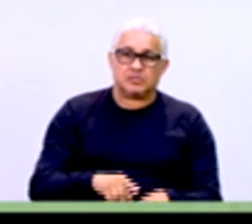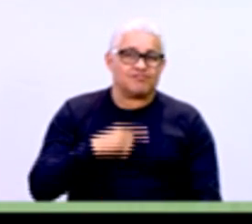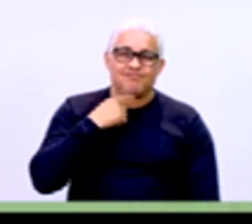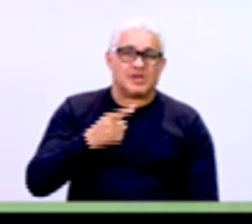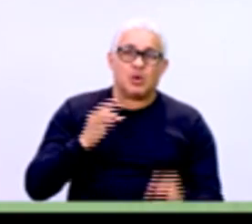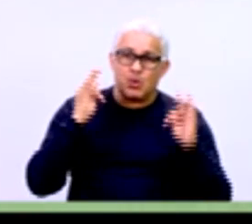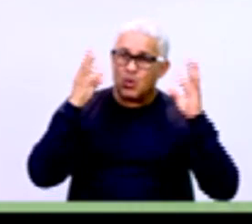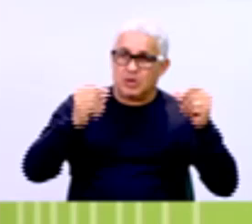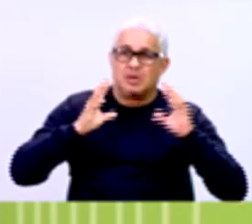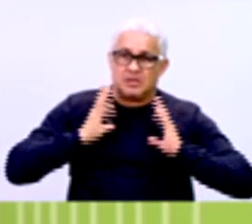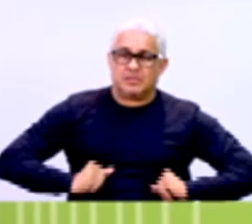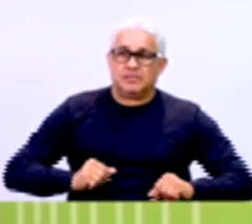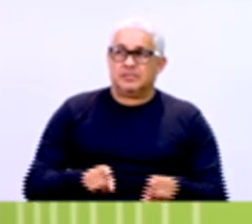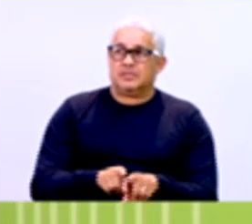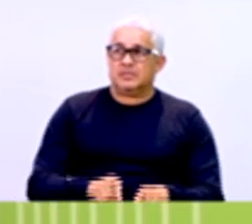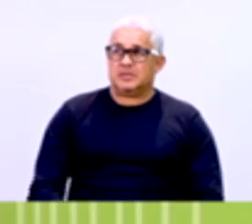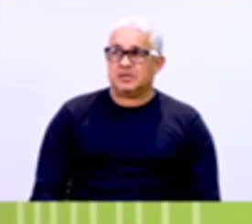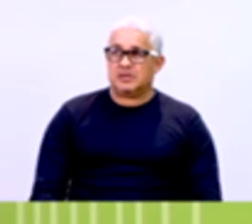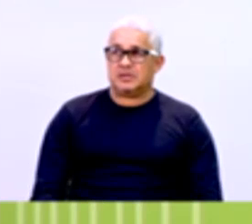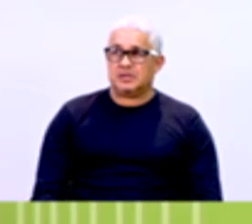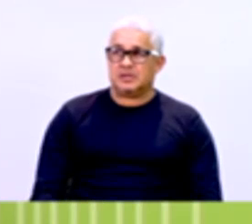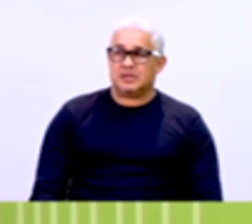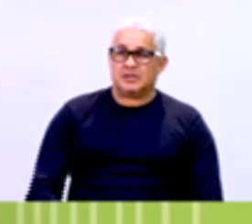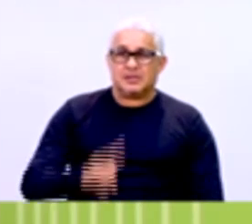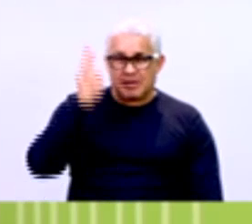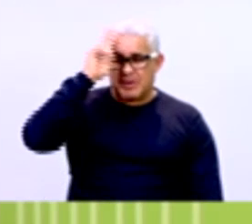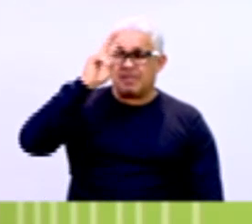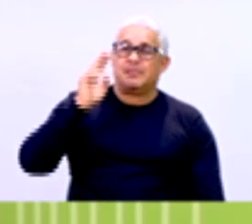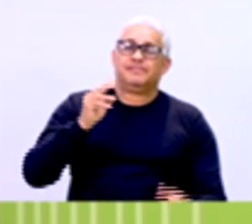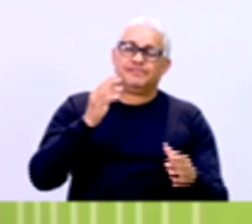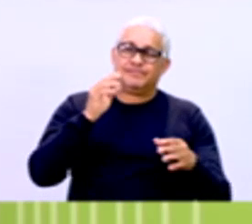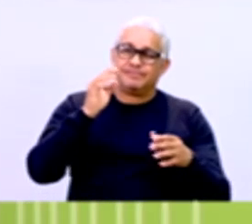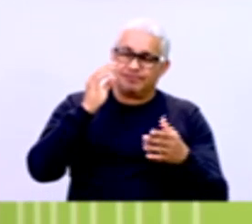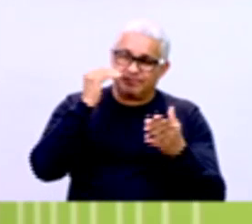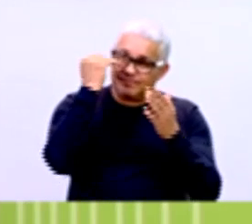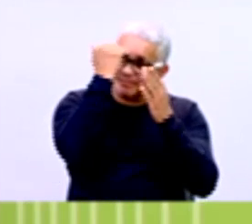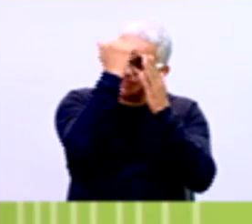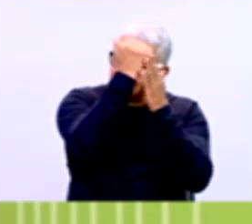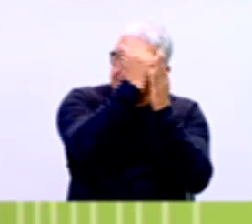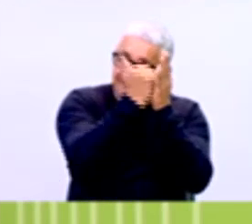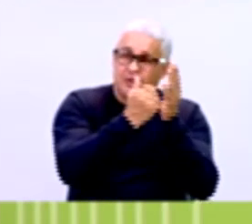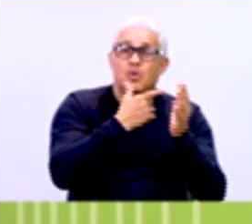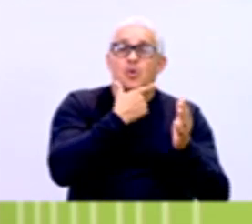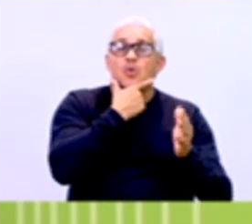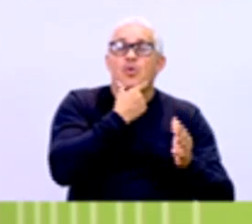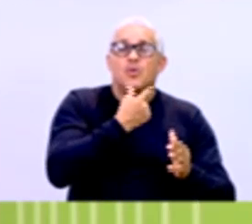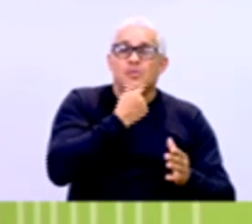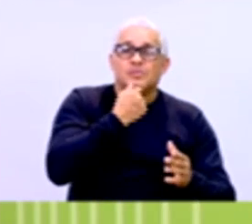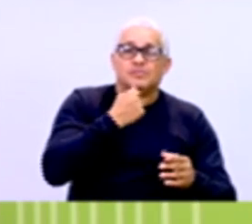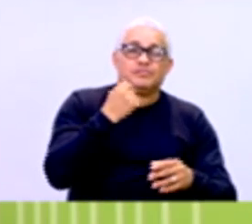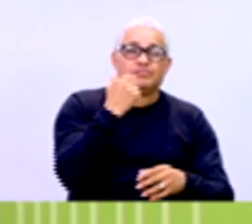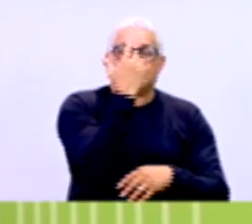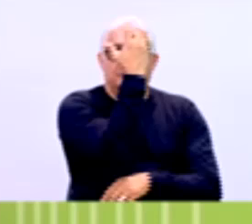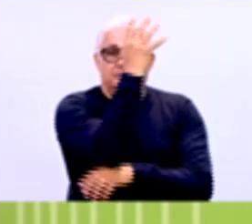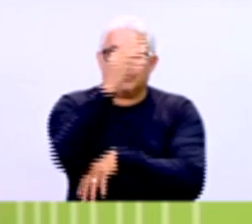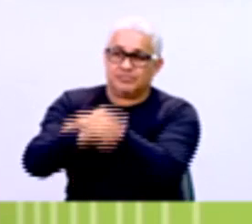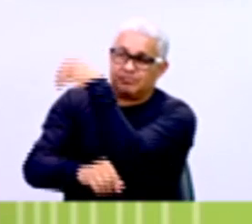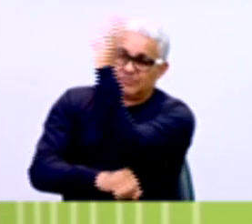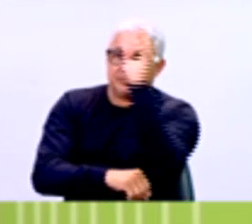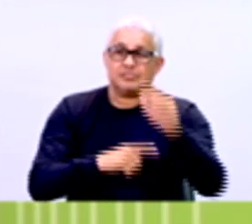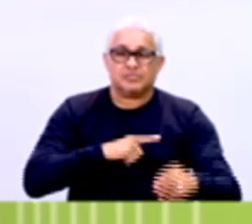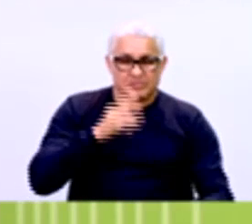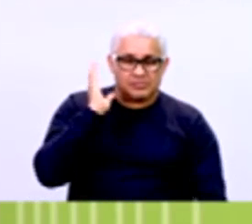não é? Vocês lembram que naqueles primeiros estágios da relação homem-natureza, já havia um